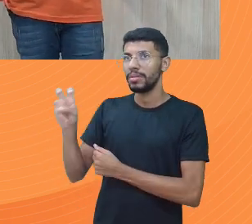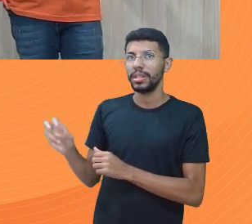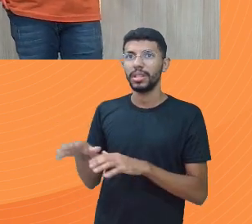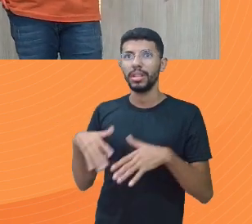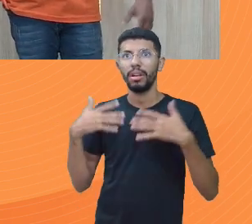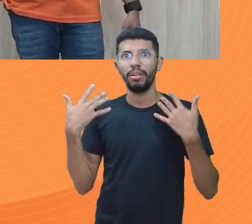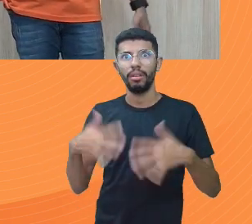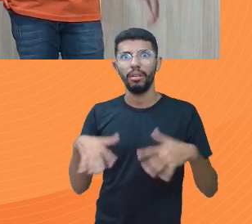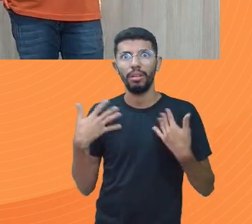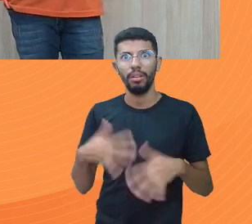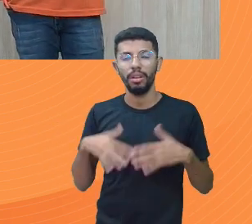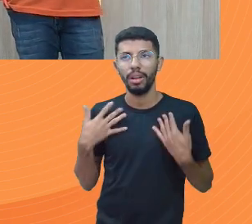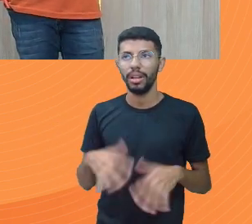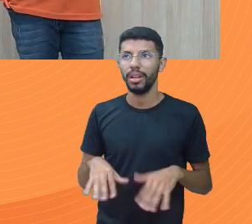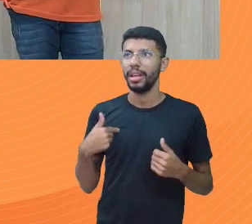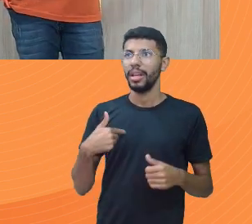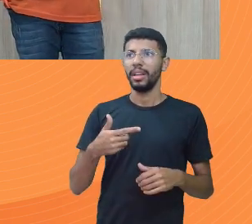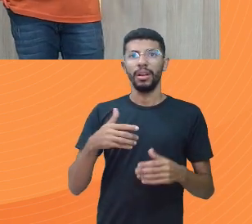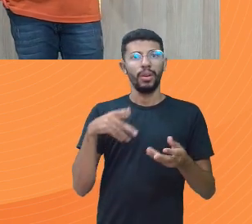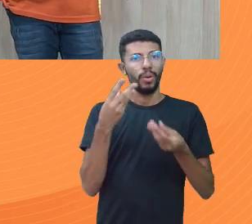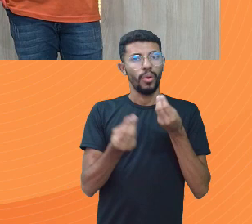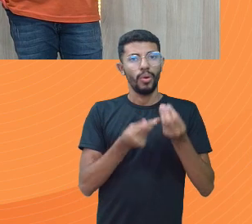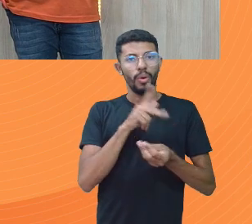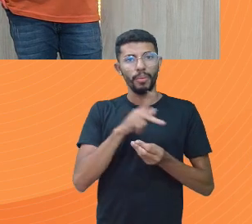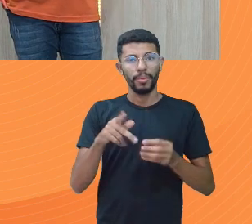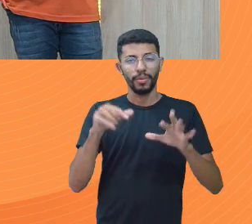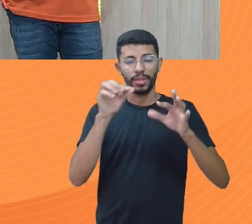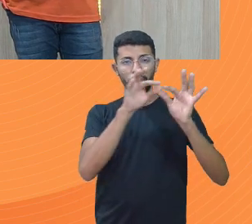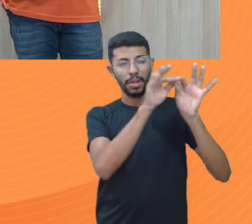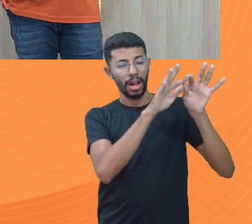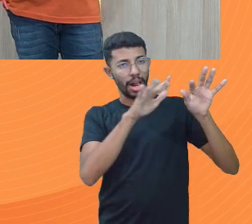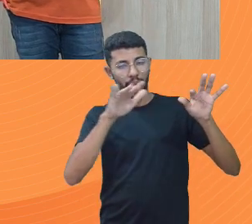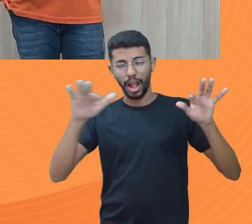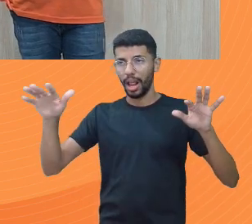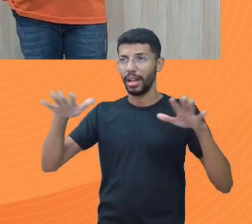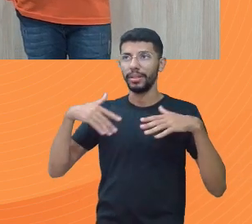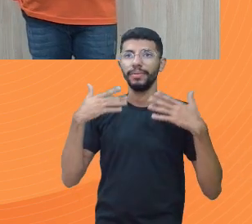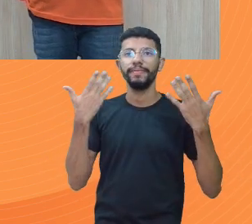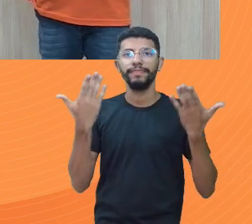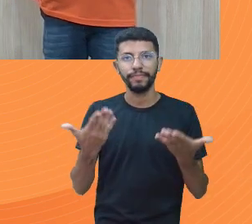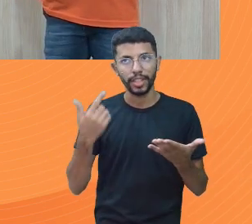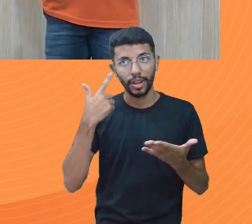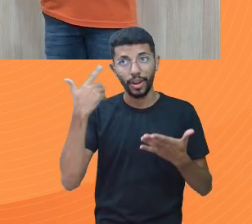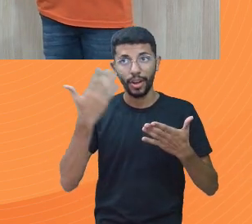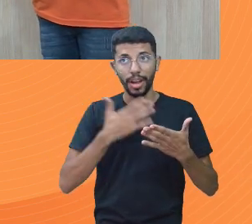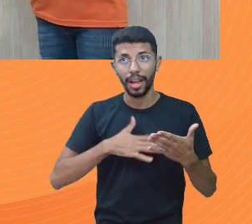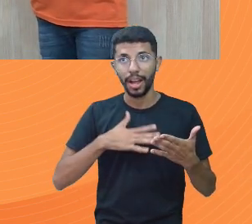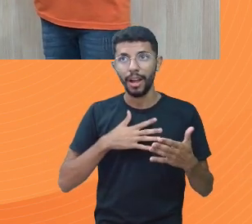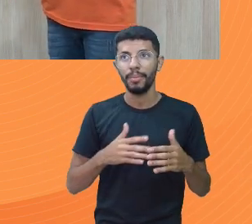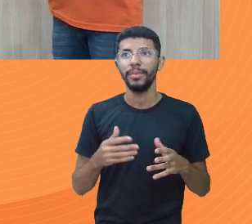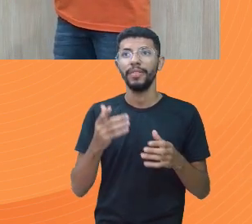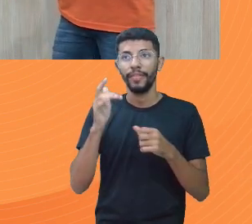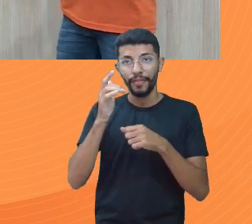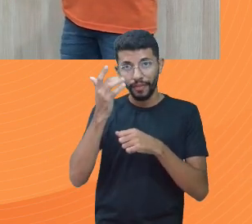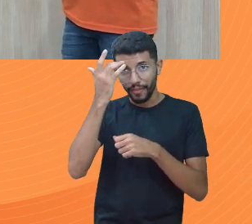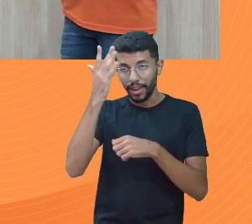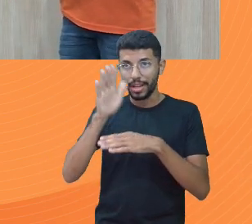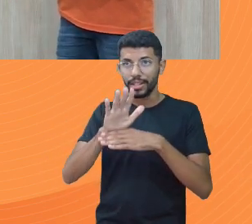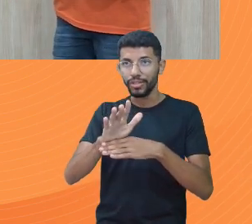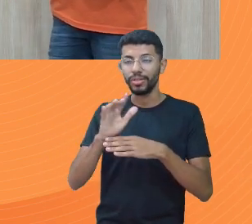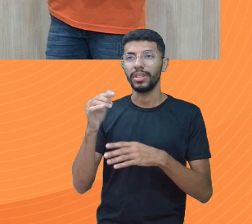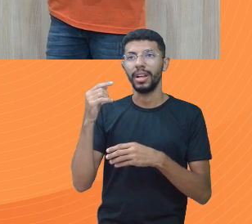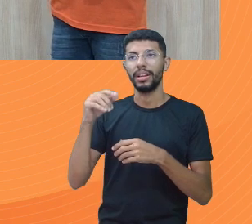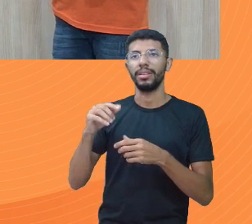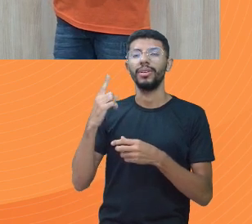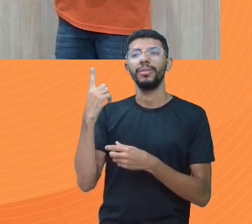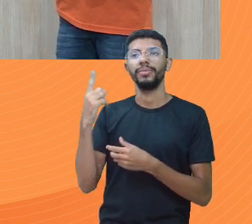de Deus, de onde é que veio isso? Que eu já me perdi todo nesse processo. Calma. Botei aqui as setinhas para facilitar, ó. O 2x,